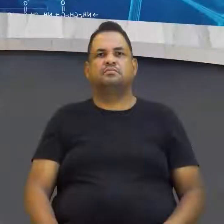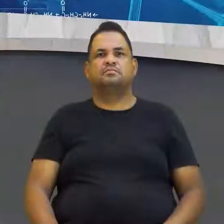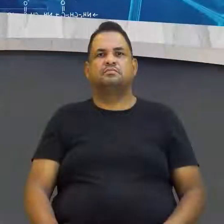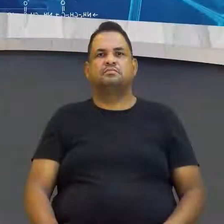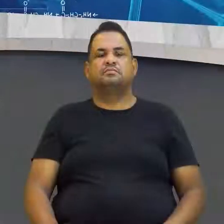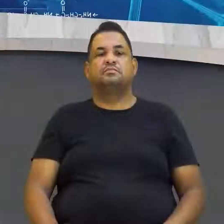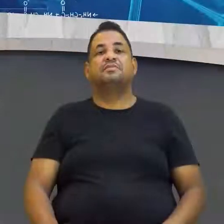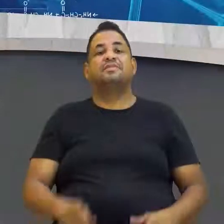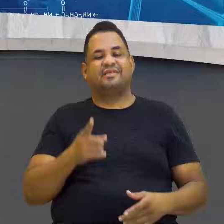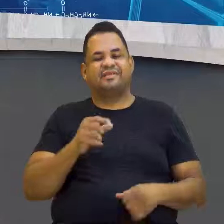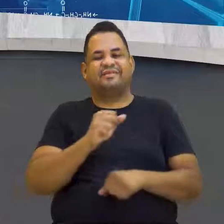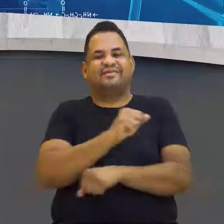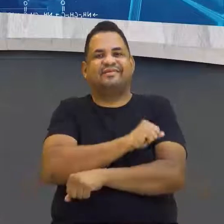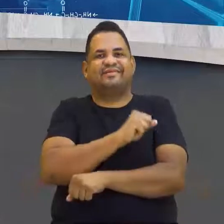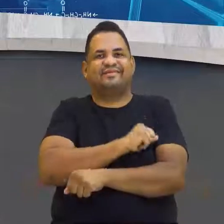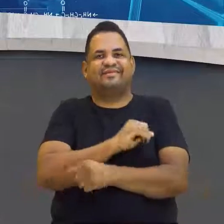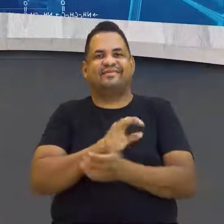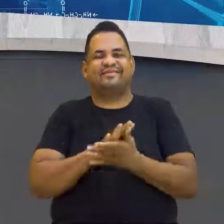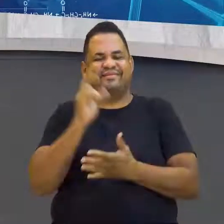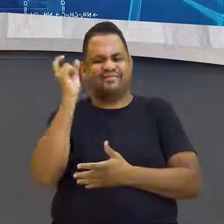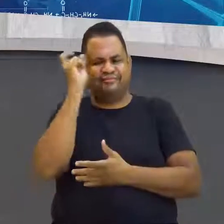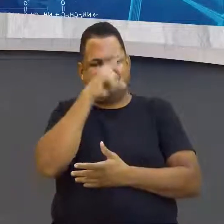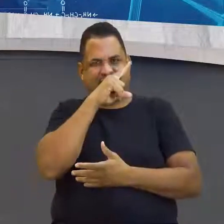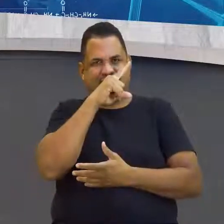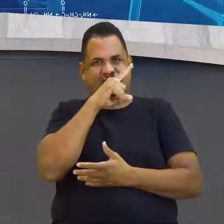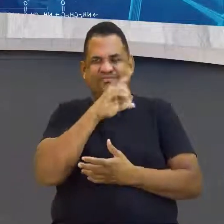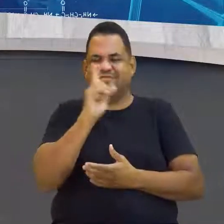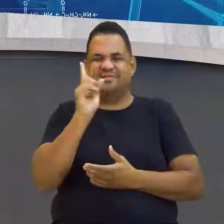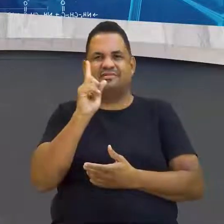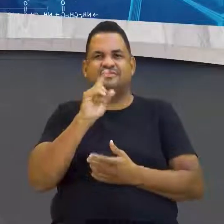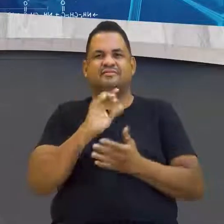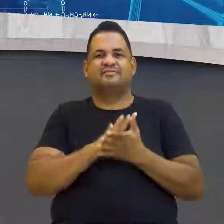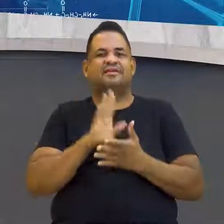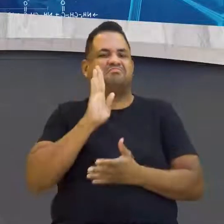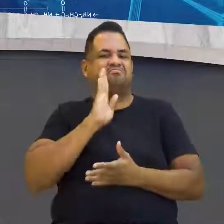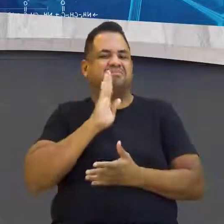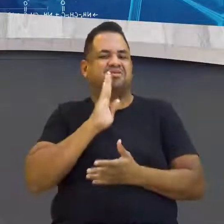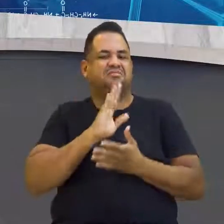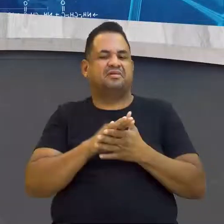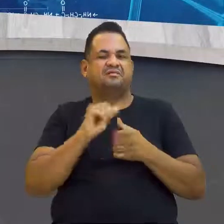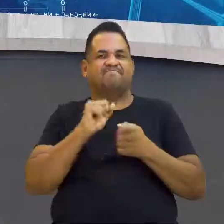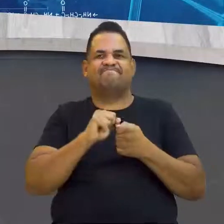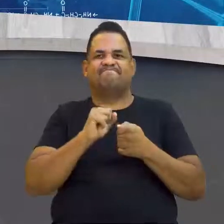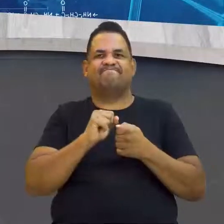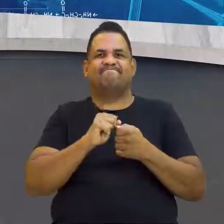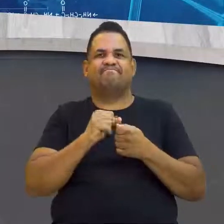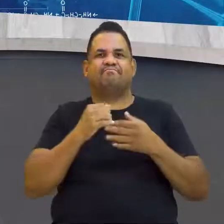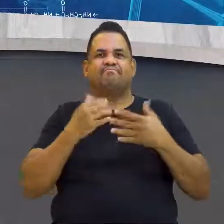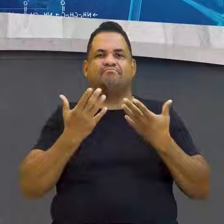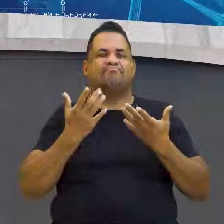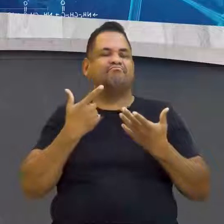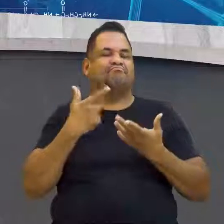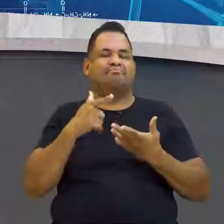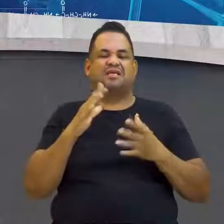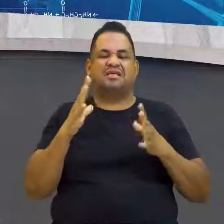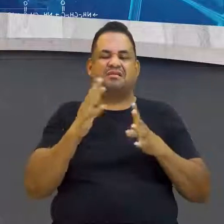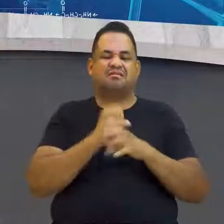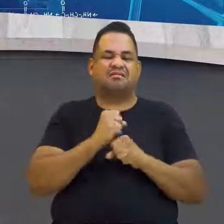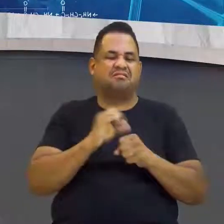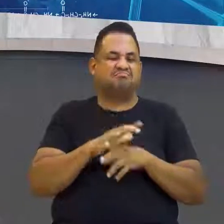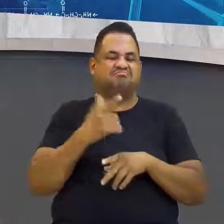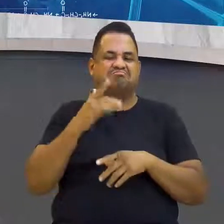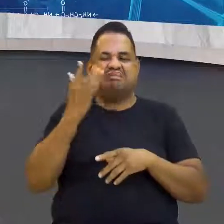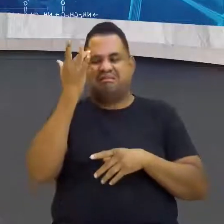E aí, galerinha? Tava muito difícil? Tava não, né? Tava bacana para fazer. Não tem cálculo, não tem aquelas